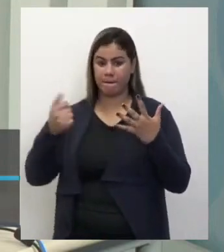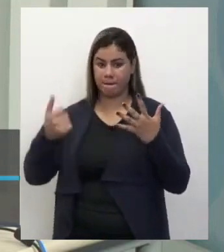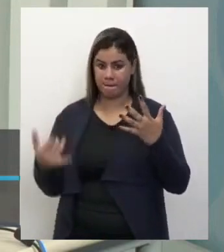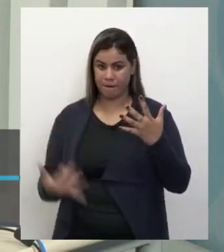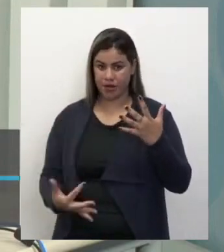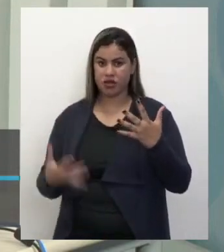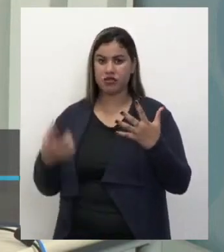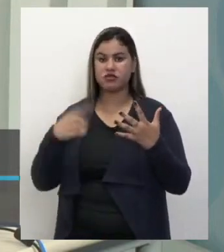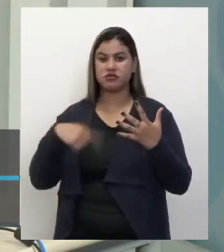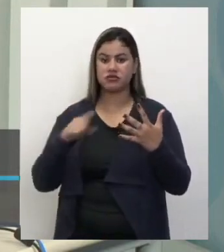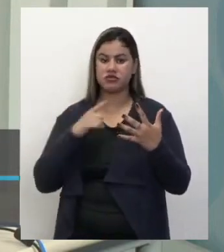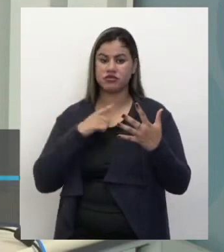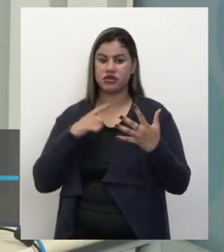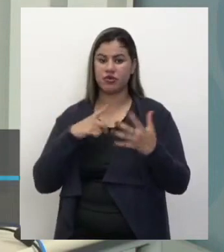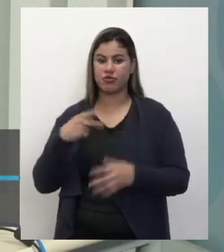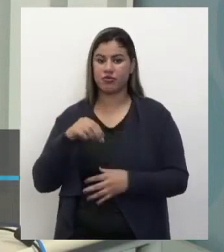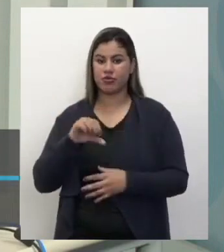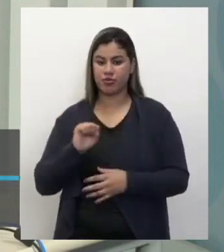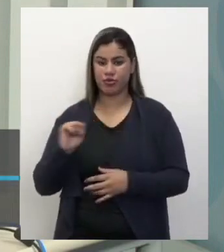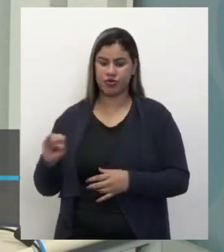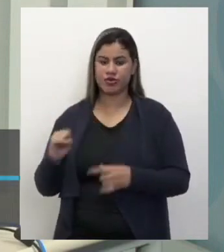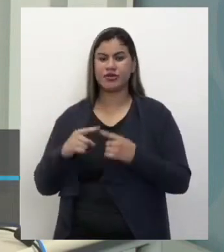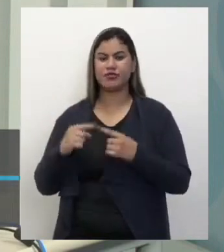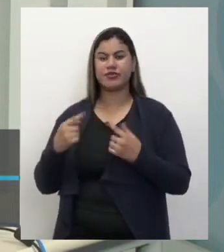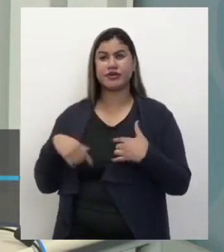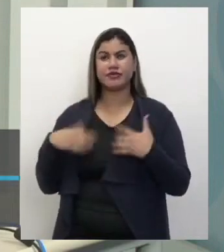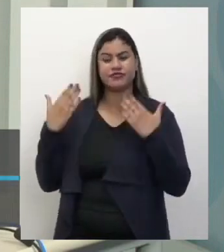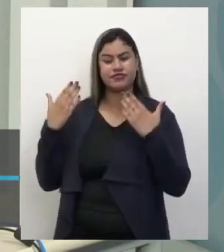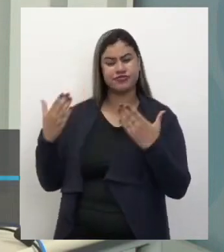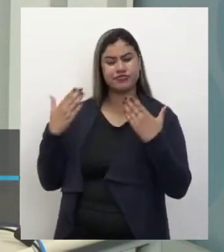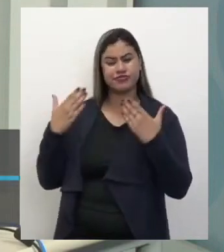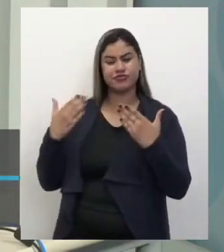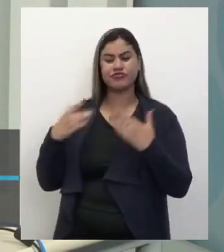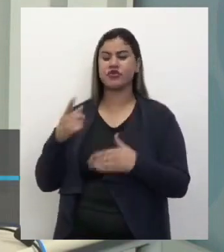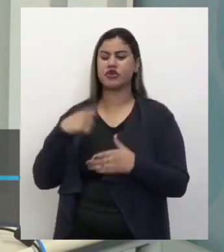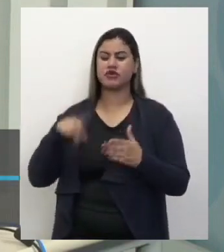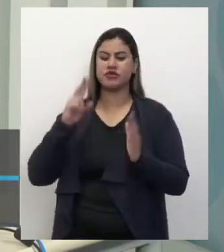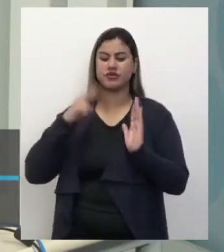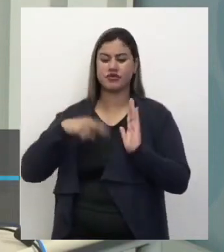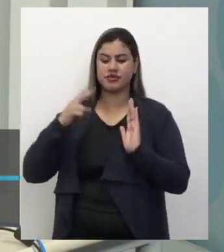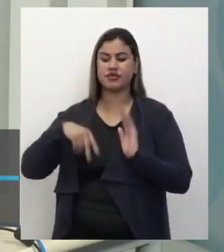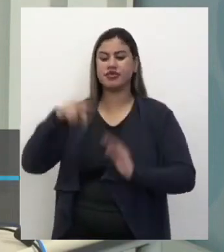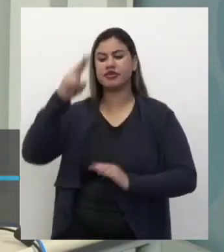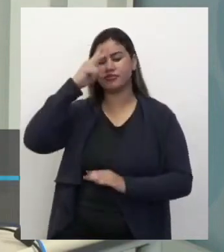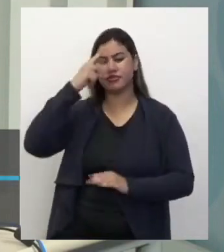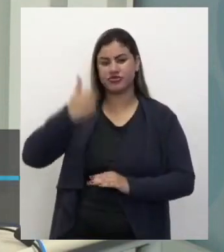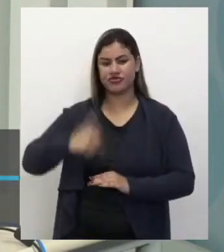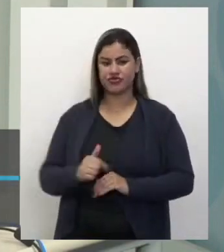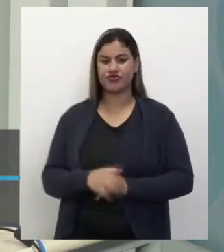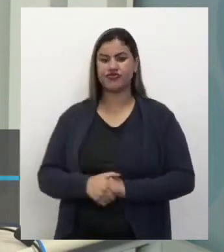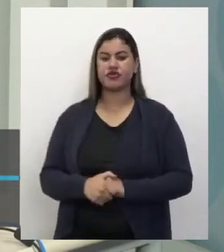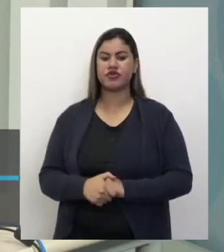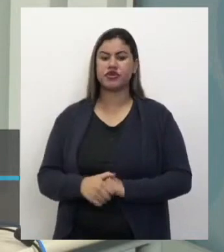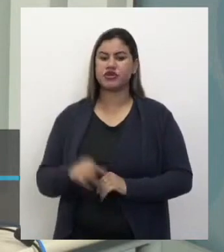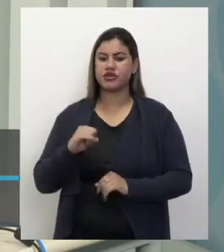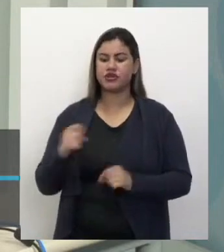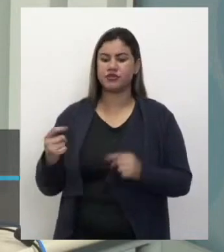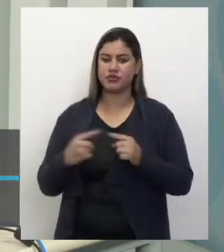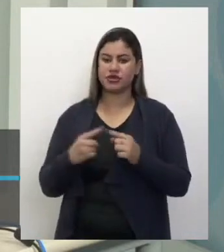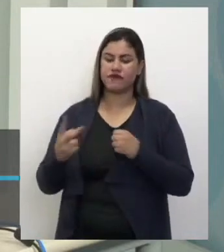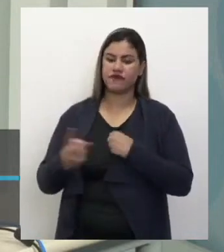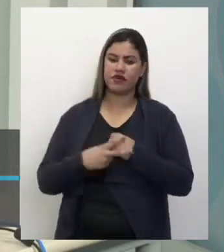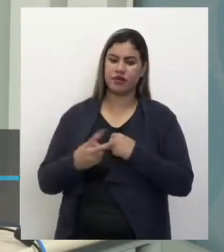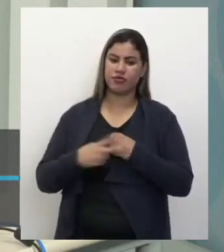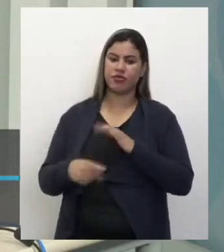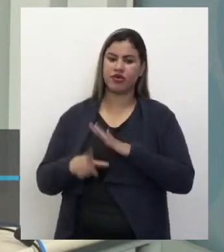explicativas, nós temos o pois que sempre causa dúvida. Então, nós vamos fazer uma releitura, lembrar um pouquinho desse pois. Se ele é antes do verbo ou